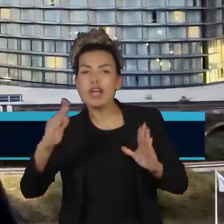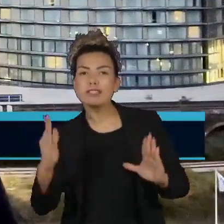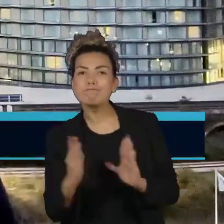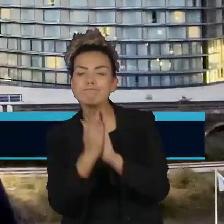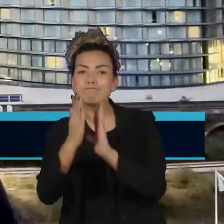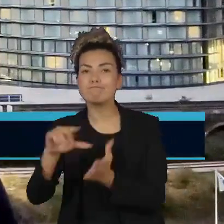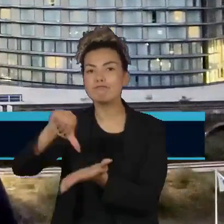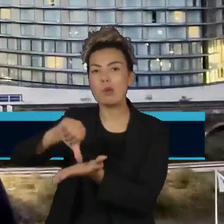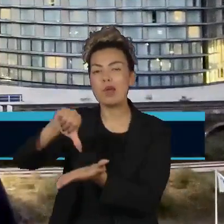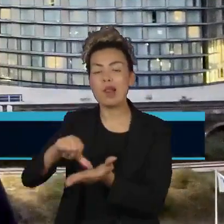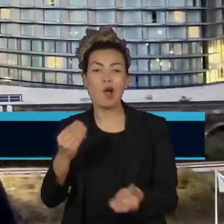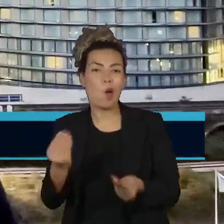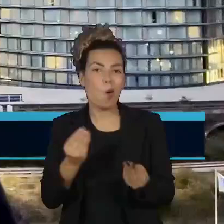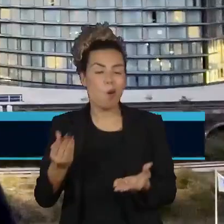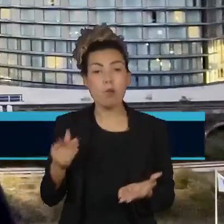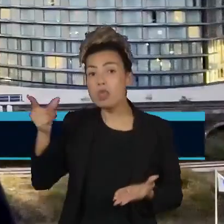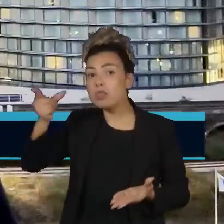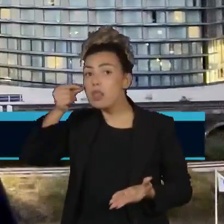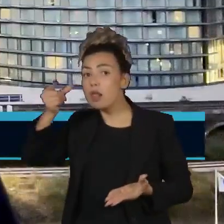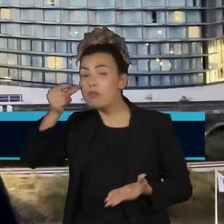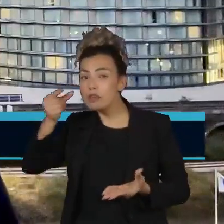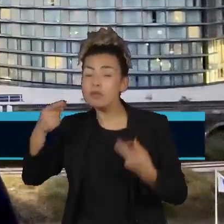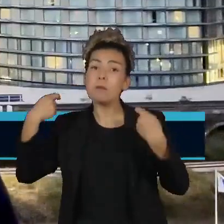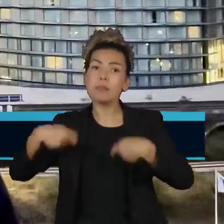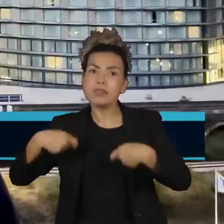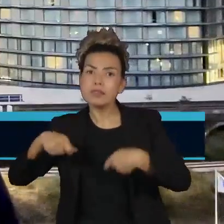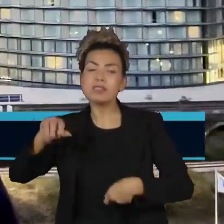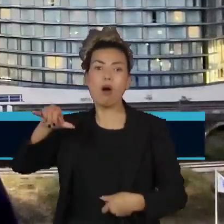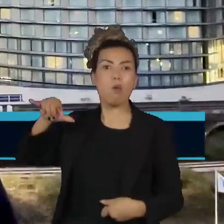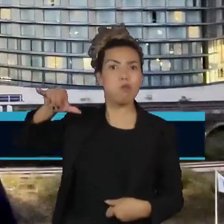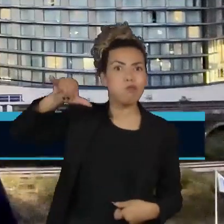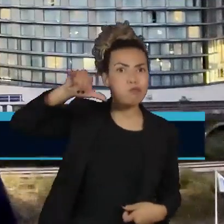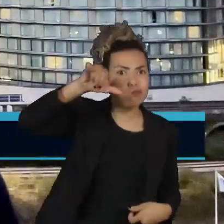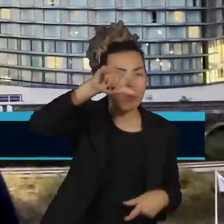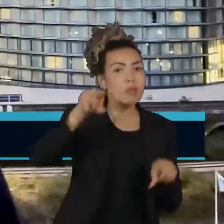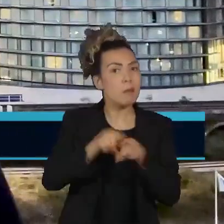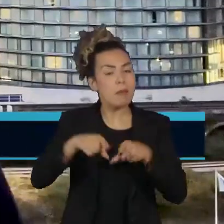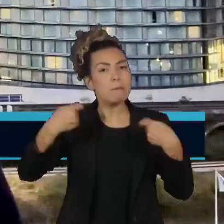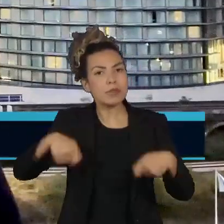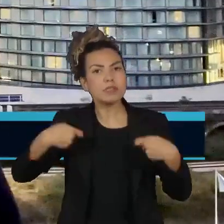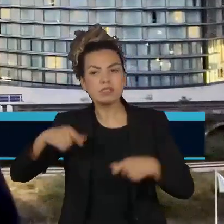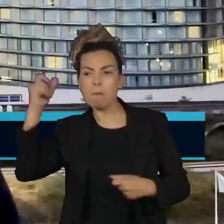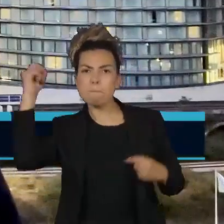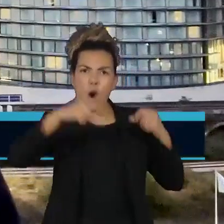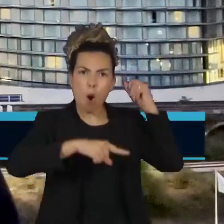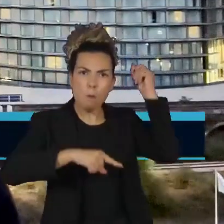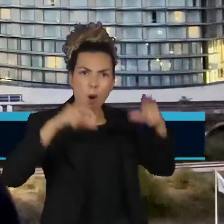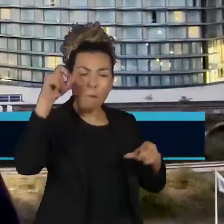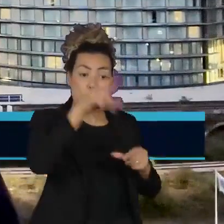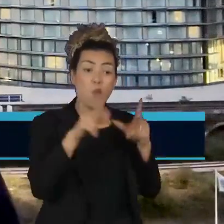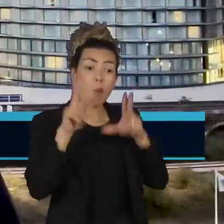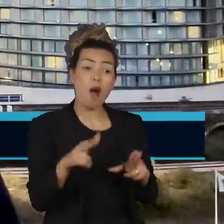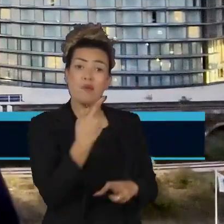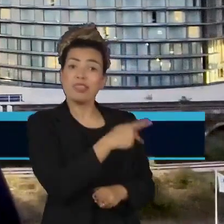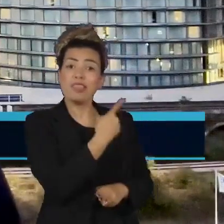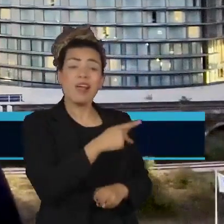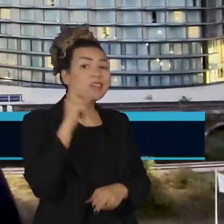Aviv precisa de aviões e bombas de grande porte americanas para atacar e destruir o programa